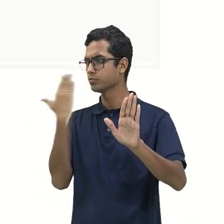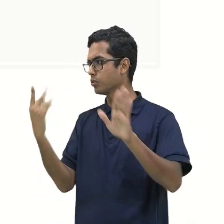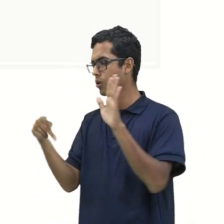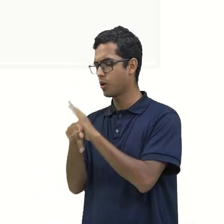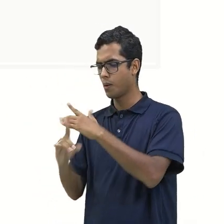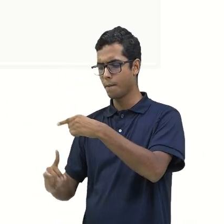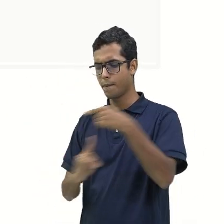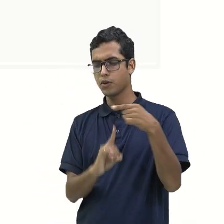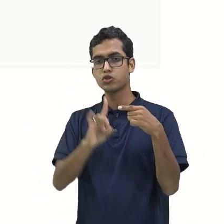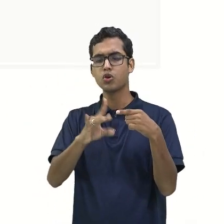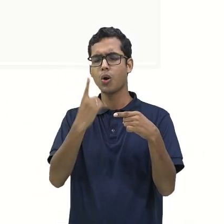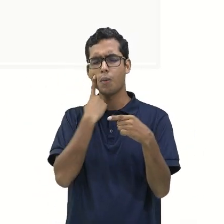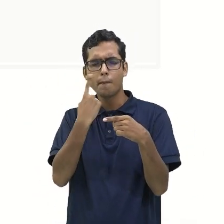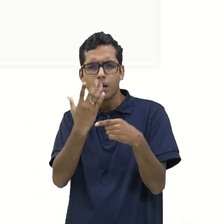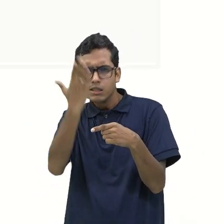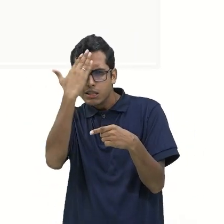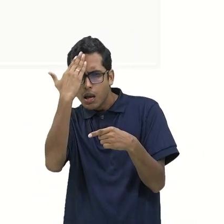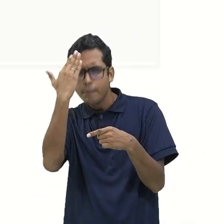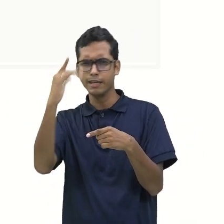fração, apenas para